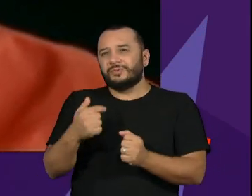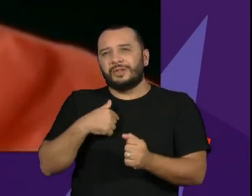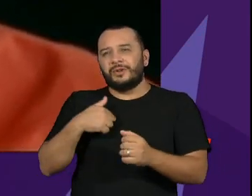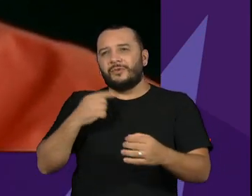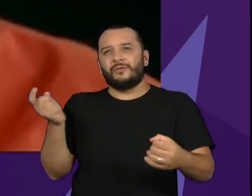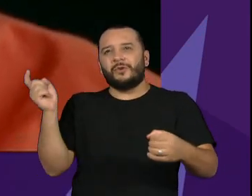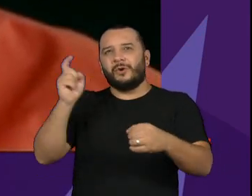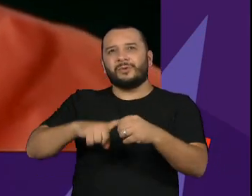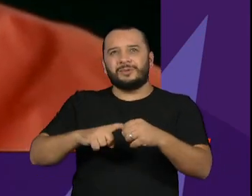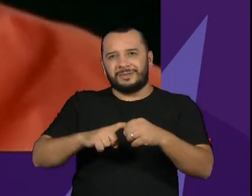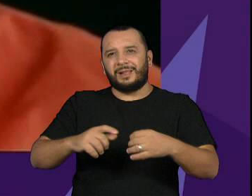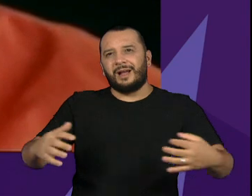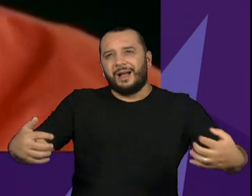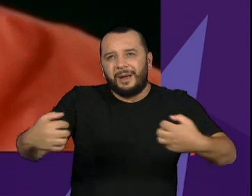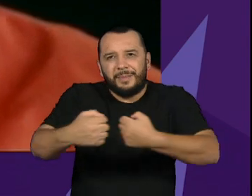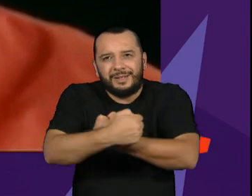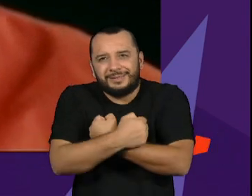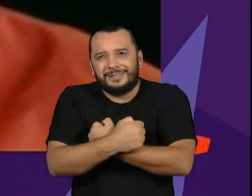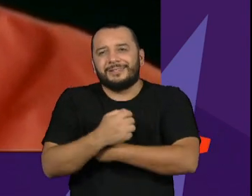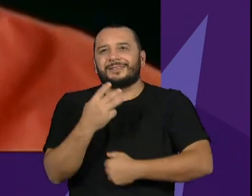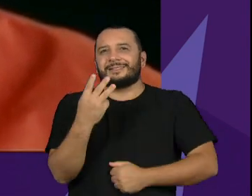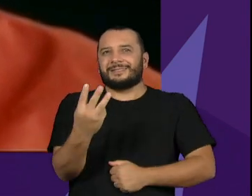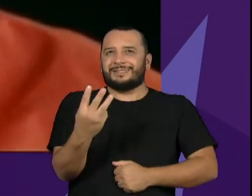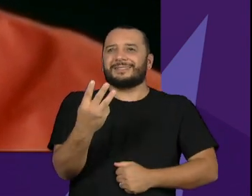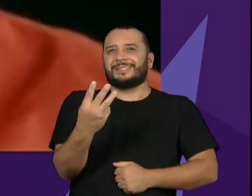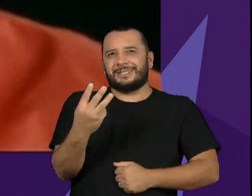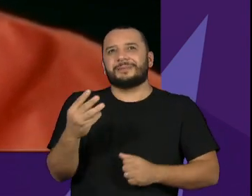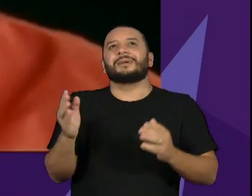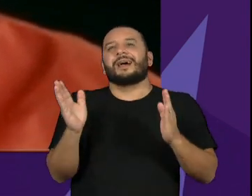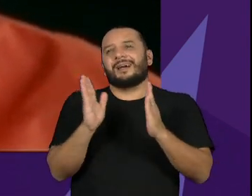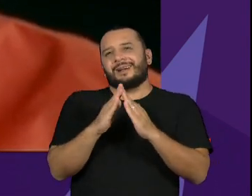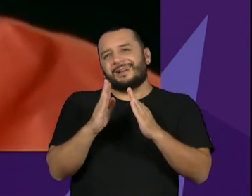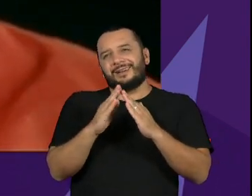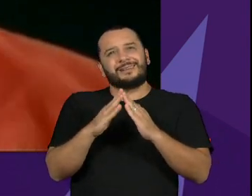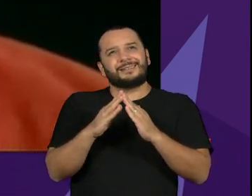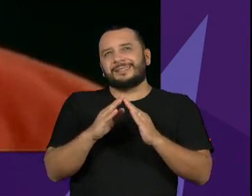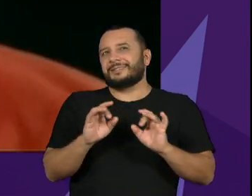descobrir, abraçando as 3, que o mar da nossa casa não tem mesmo fim.